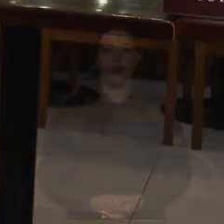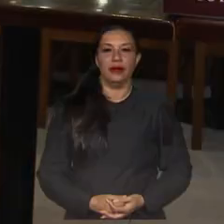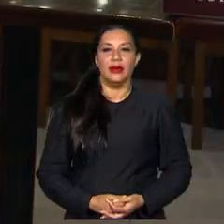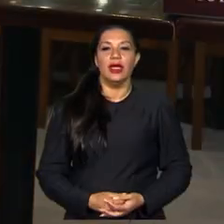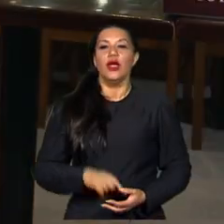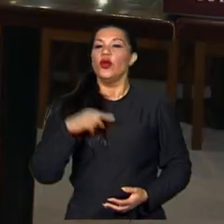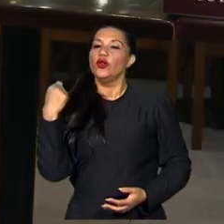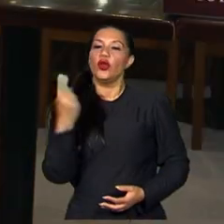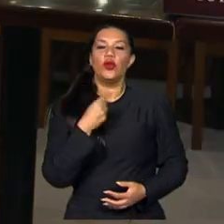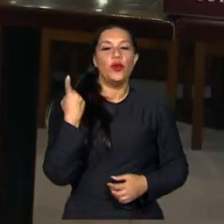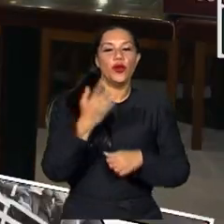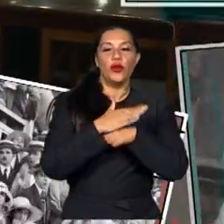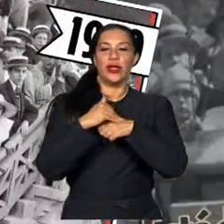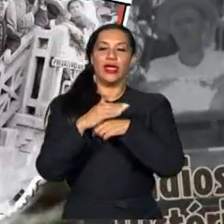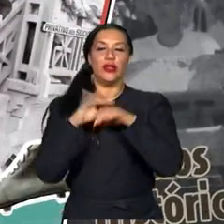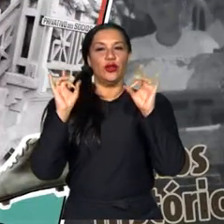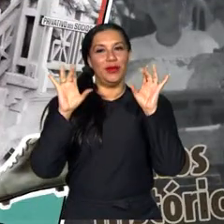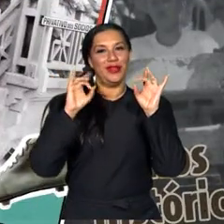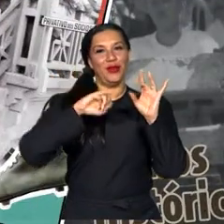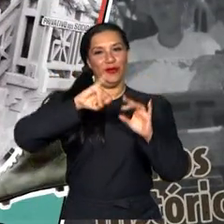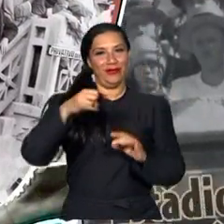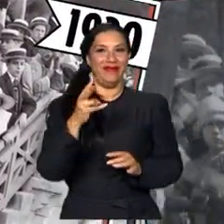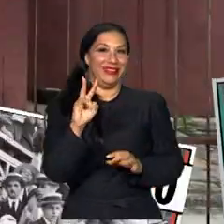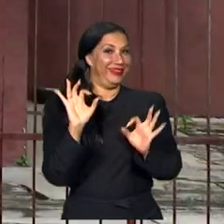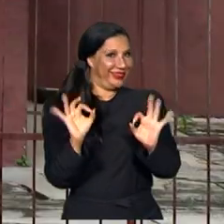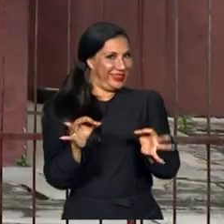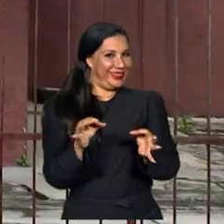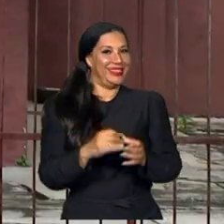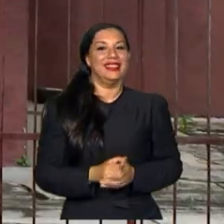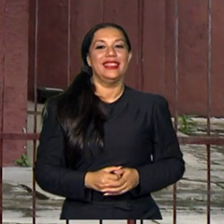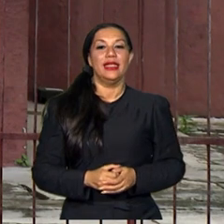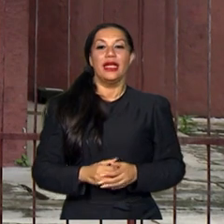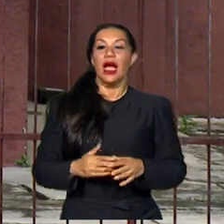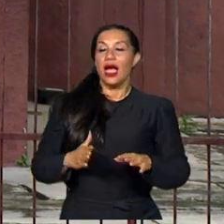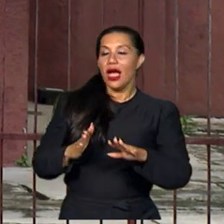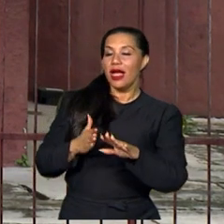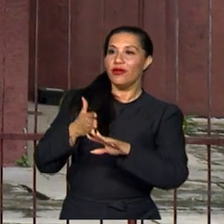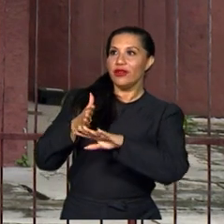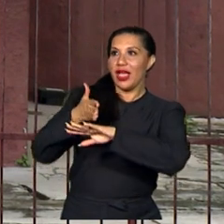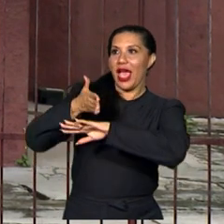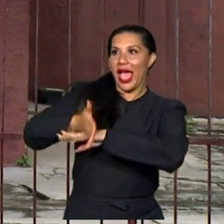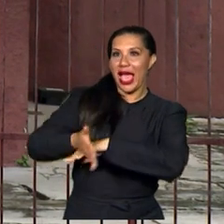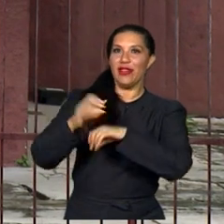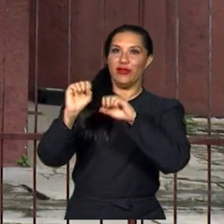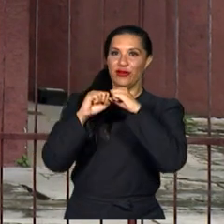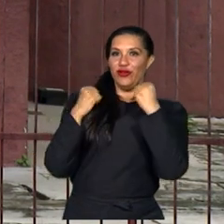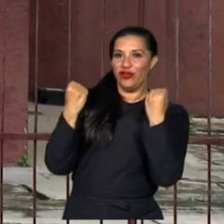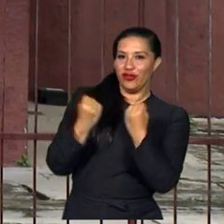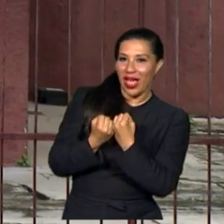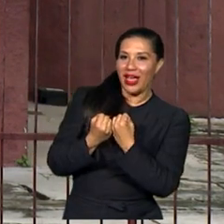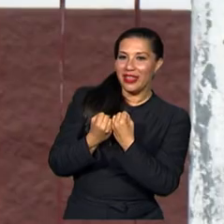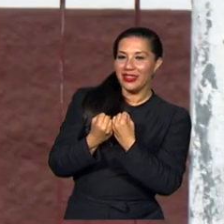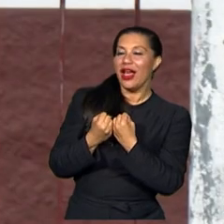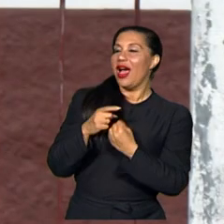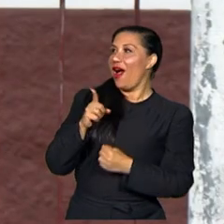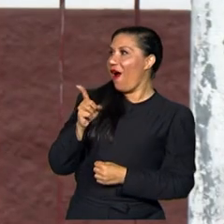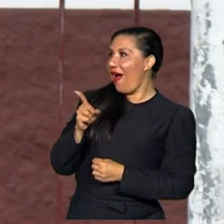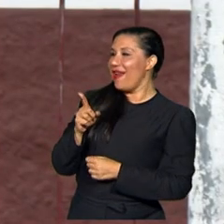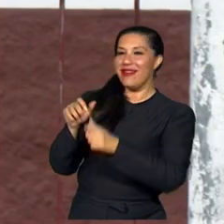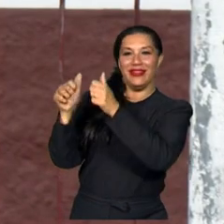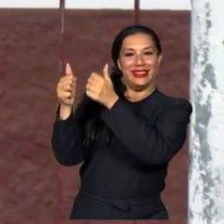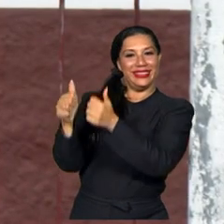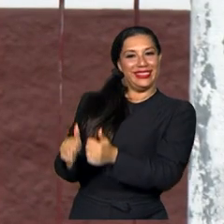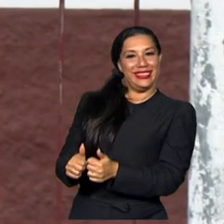Todo mundo tem um carinho especial pelo Juventus, né? Logo na entrada do estádio Conde Rodolfo Crespi, há um busto